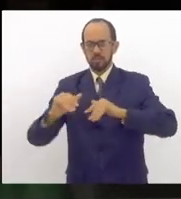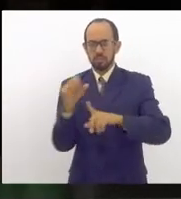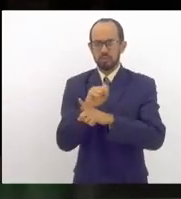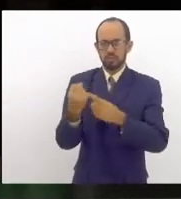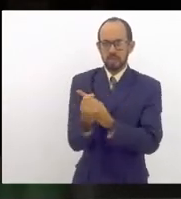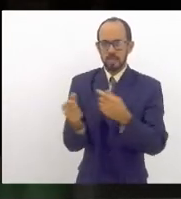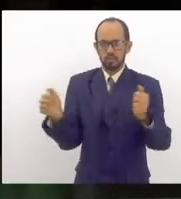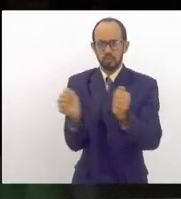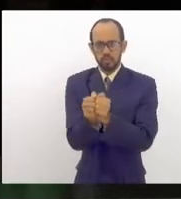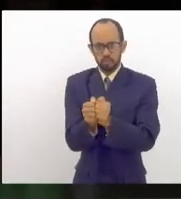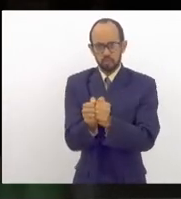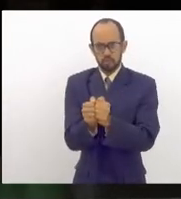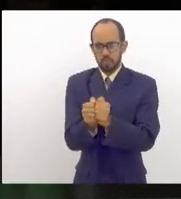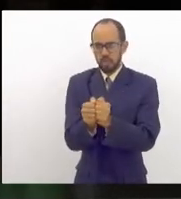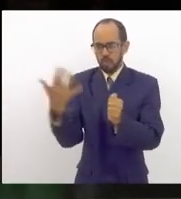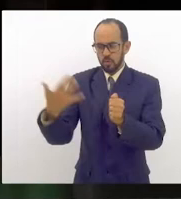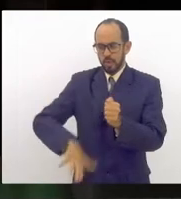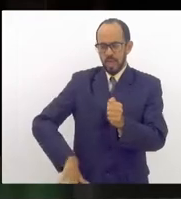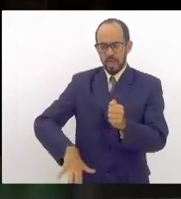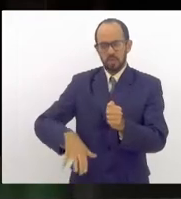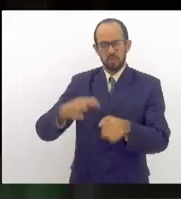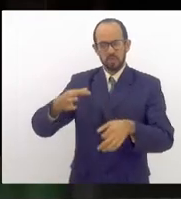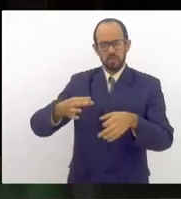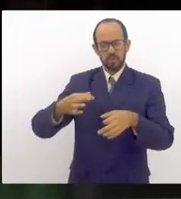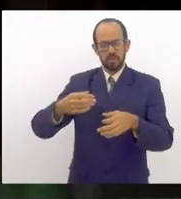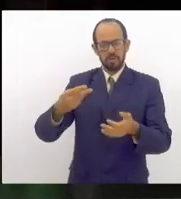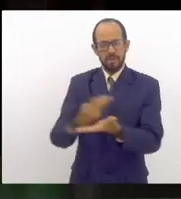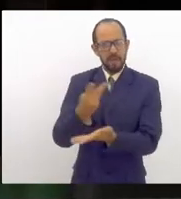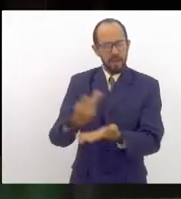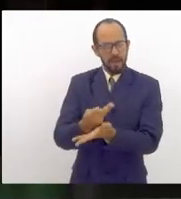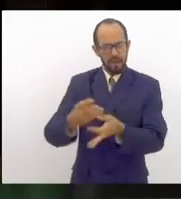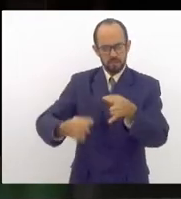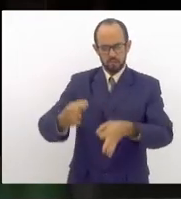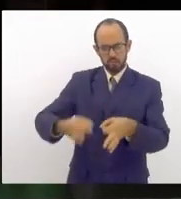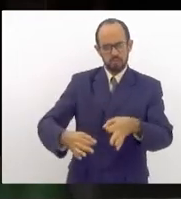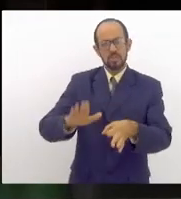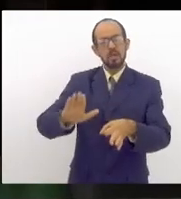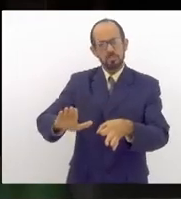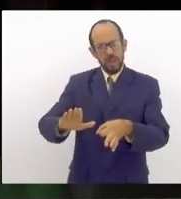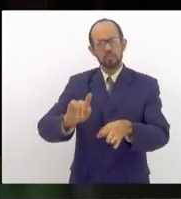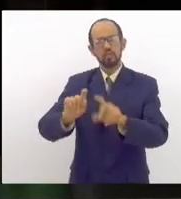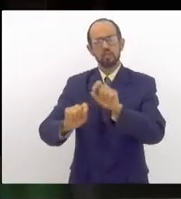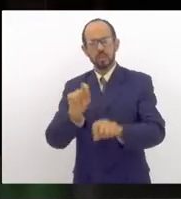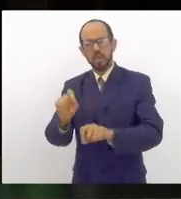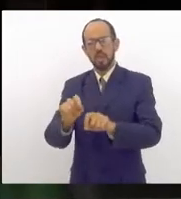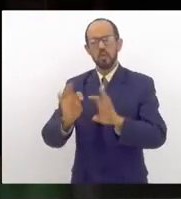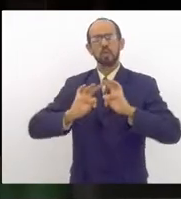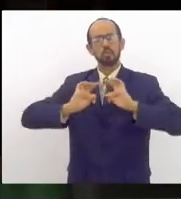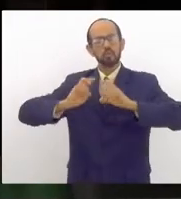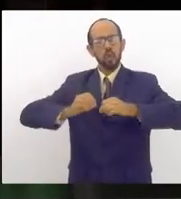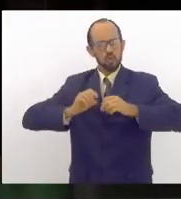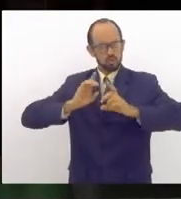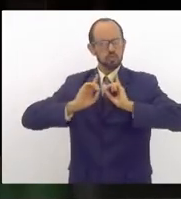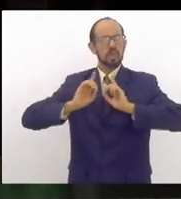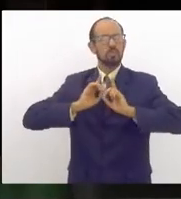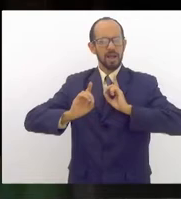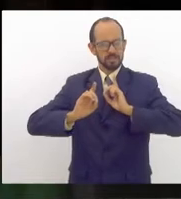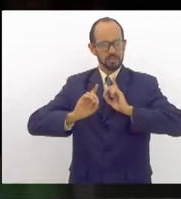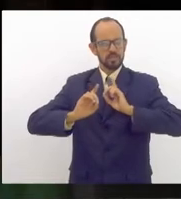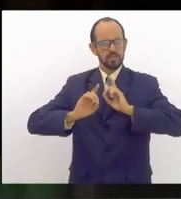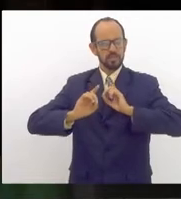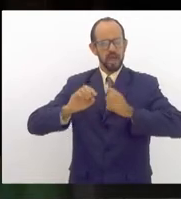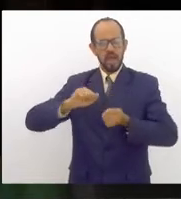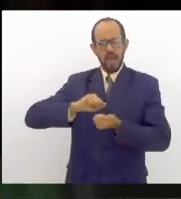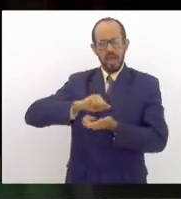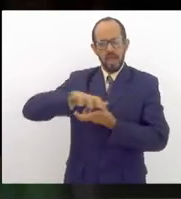lutas eu não quero ser injusto mas é foram todos os debates que a gente teve aqui nessa casa com relação à reforma da Previdência